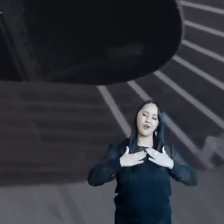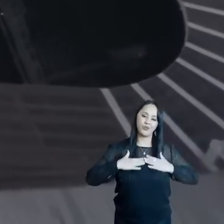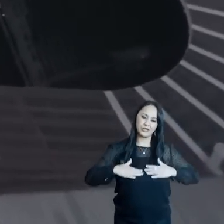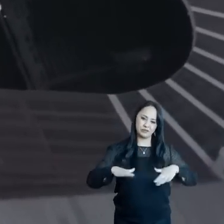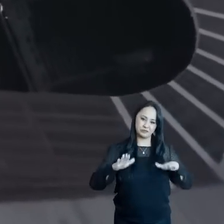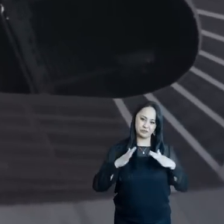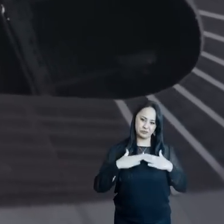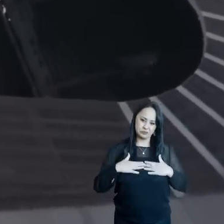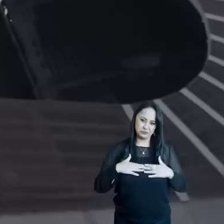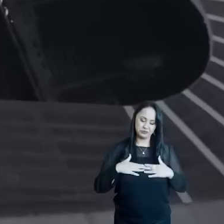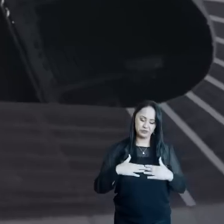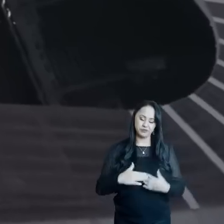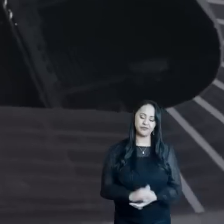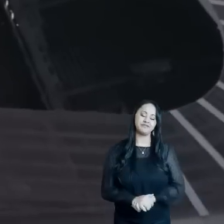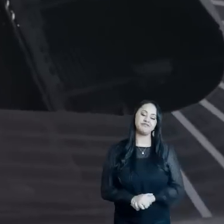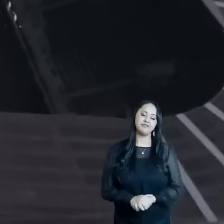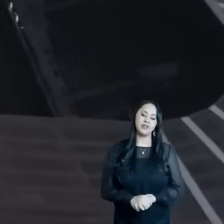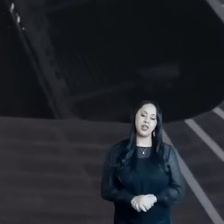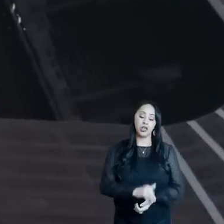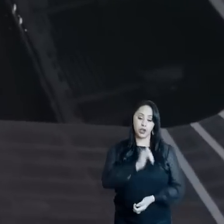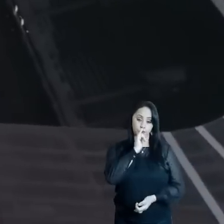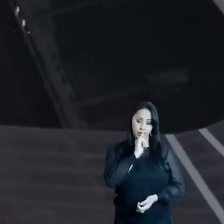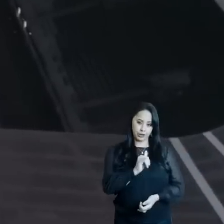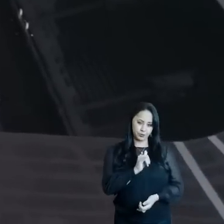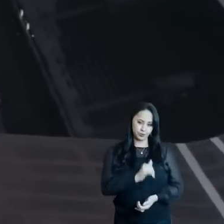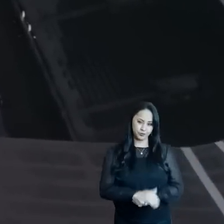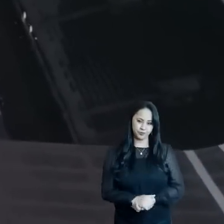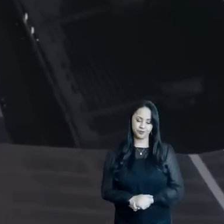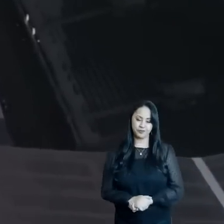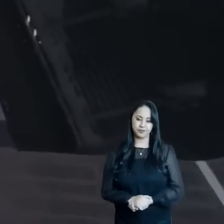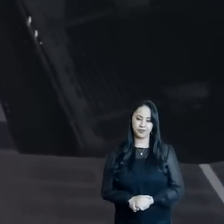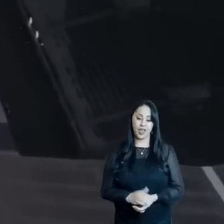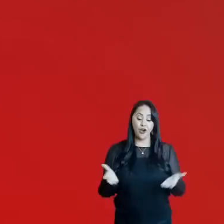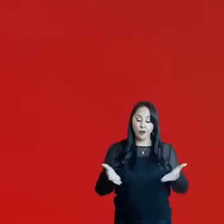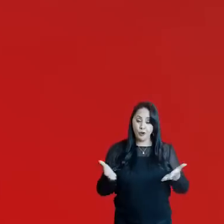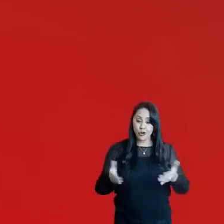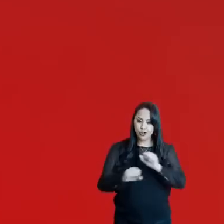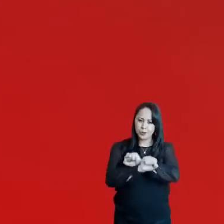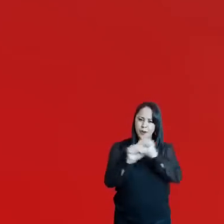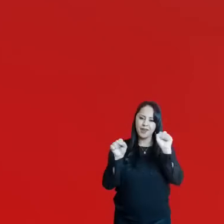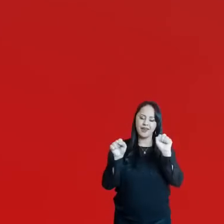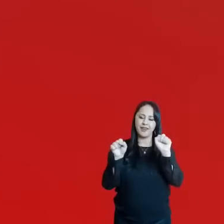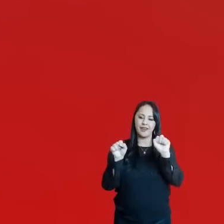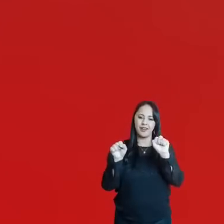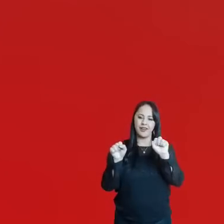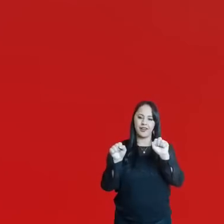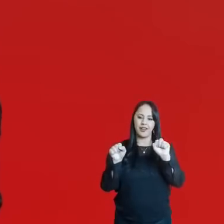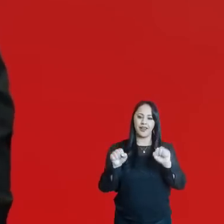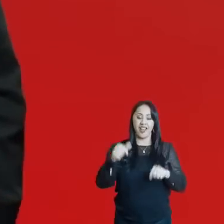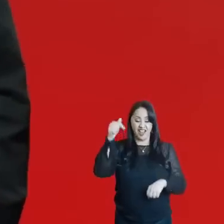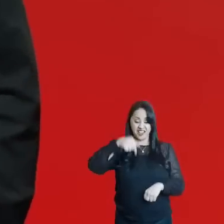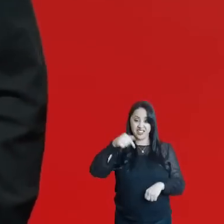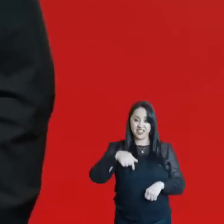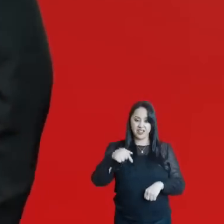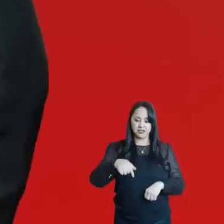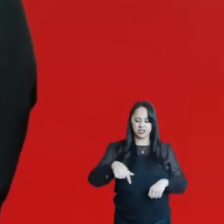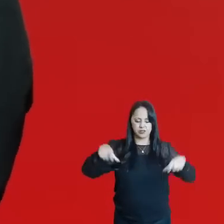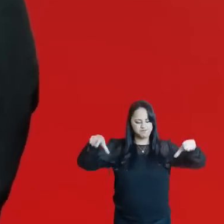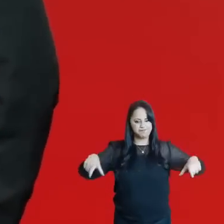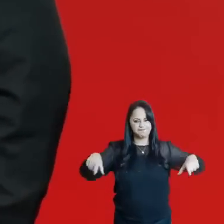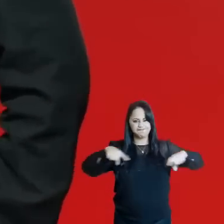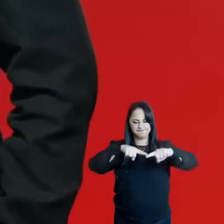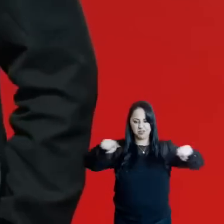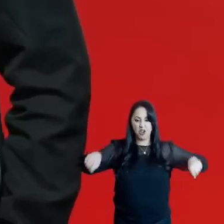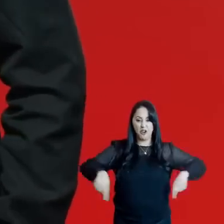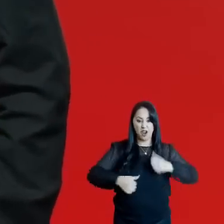eu vou dizer para vocês, quero dizer para vocês uma coisa, tá? Nesta manhã, a respeito exatamente desse estádio, a respeito exatamente disso